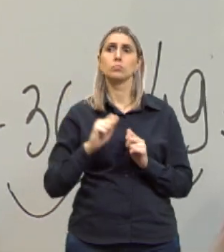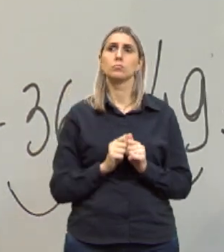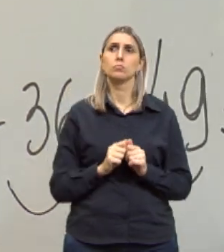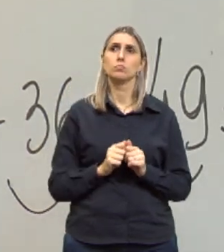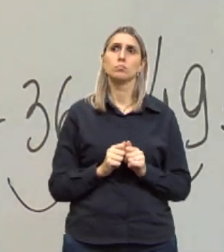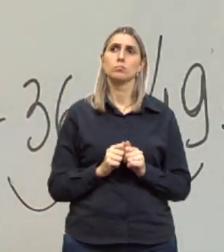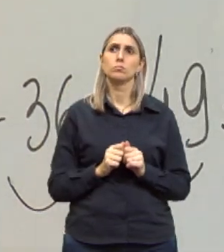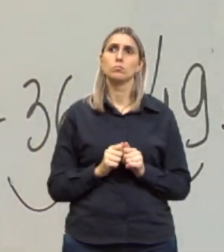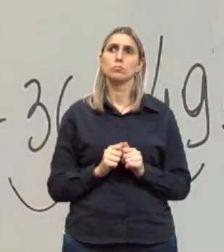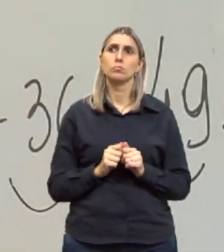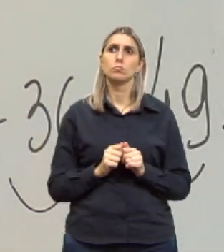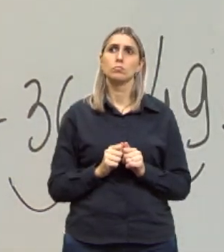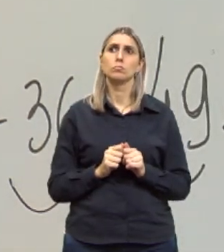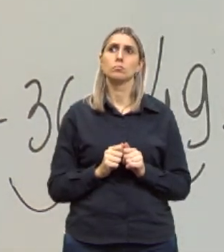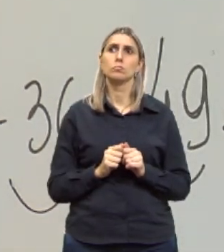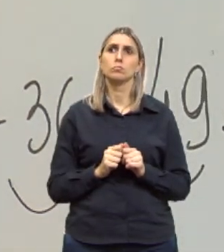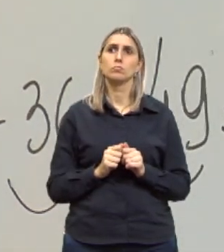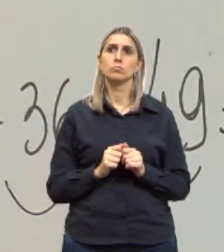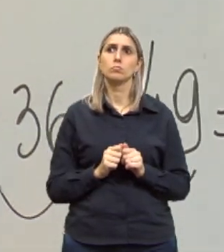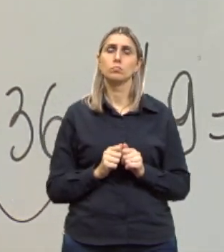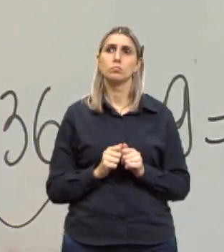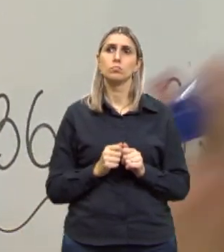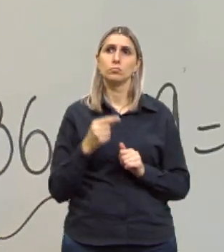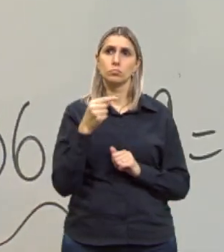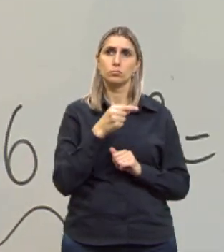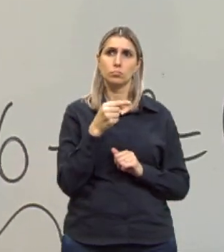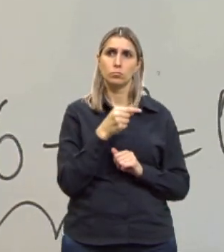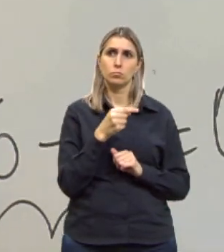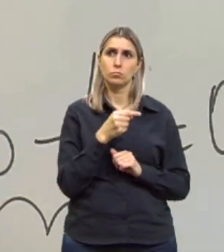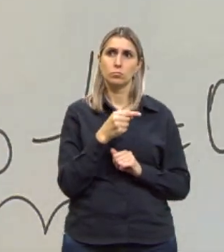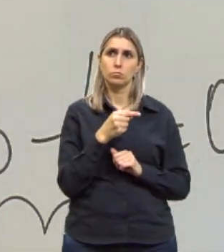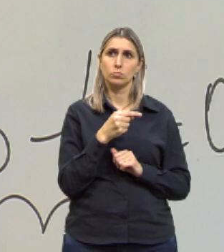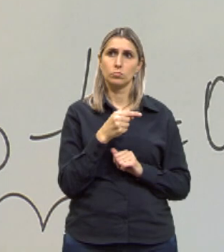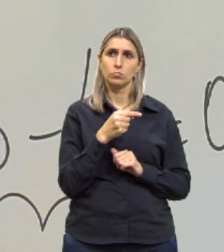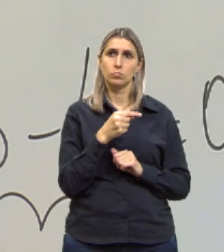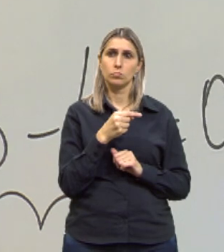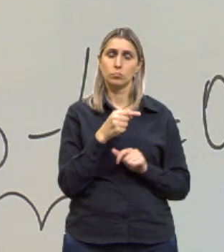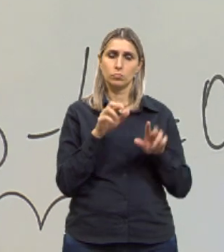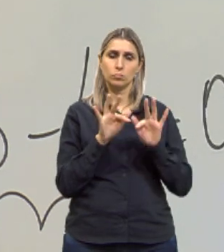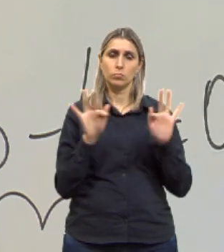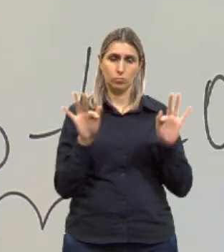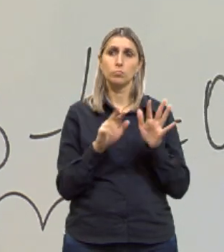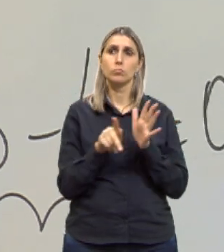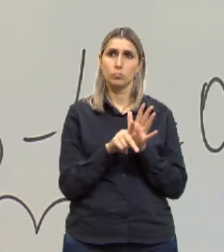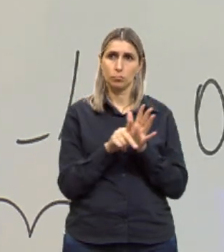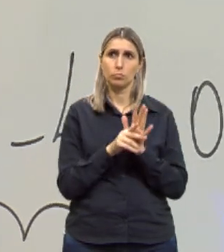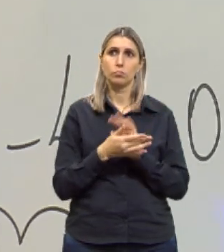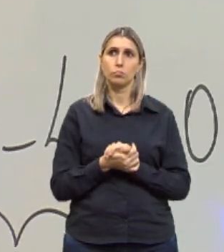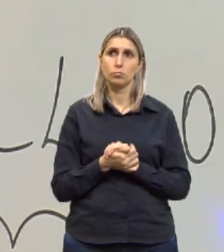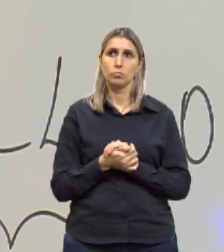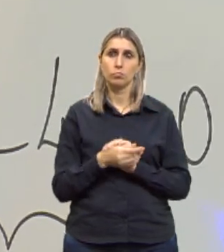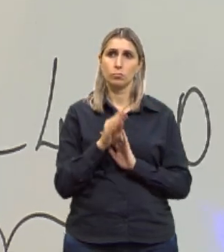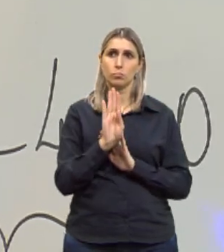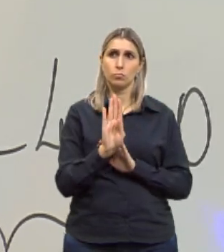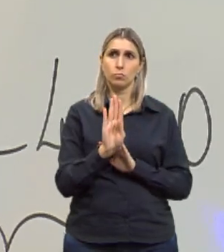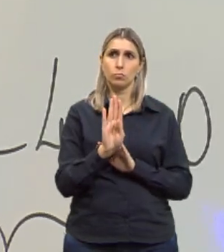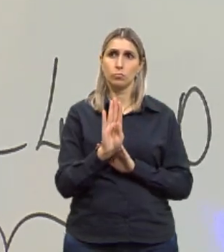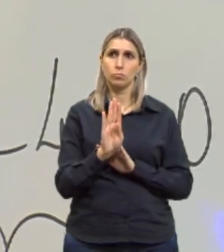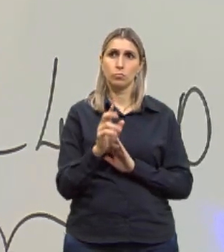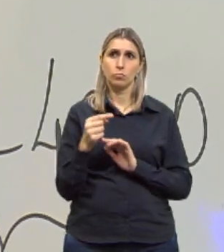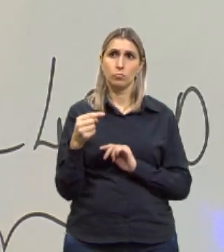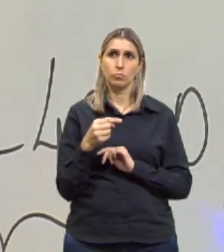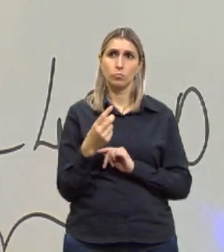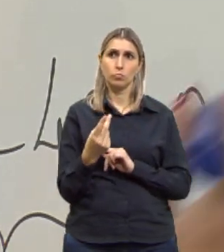2a. Então, menos, que é da fórmula, o b é